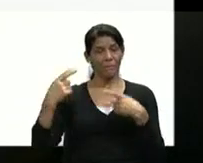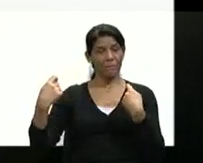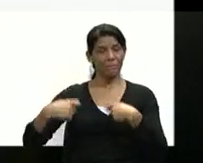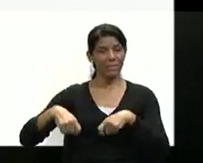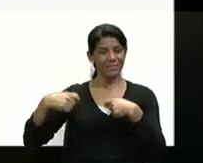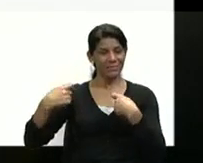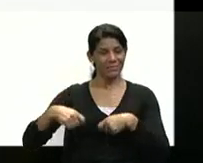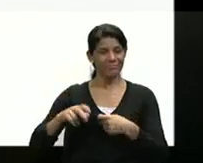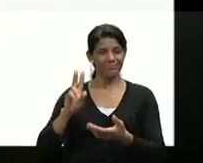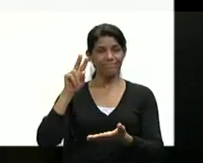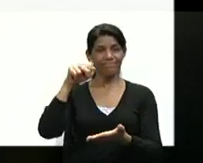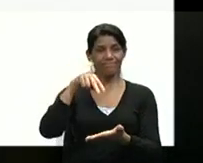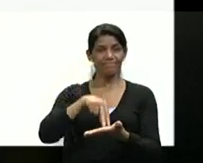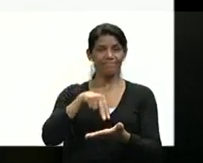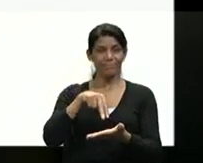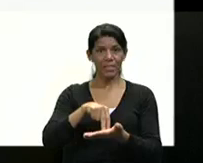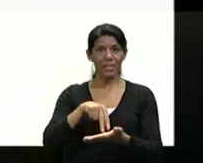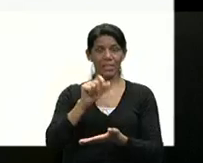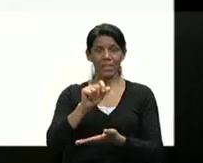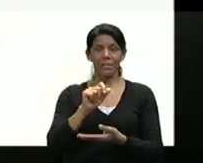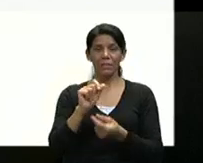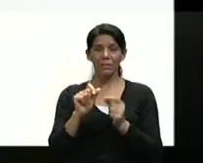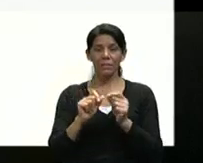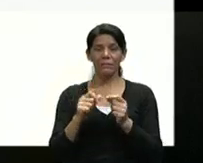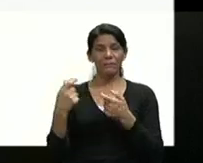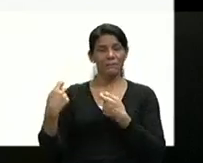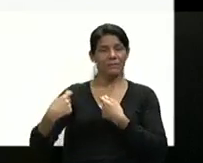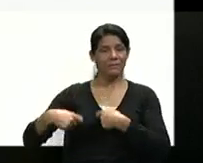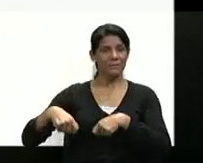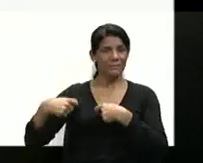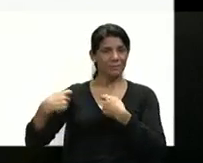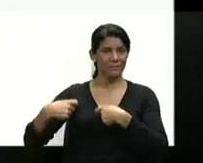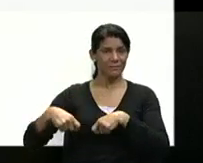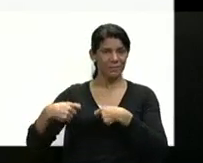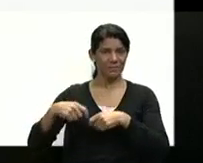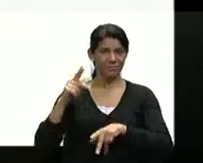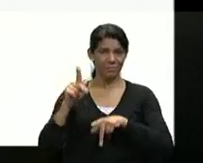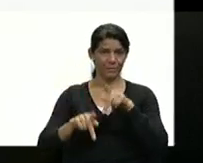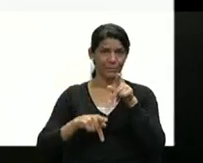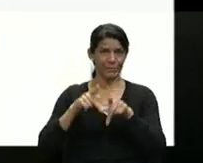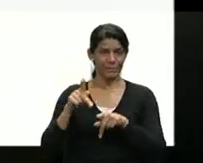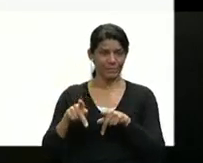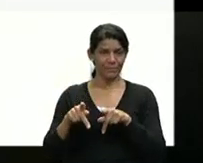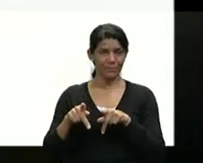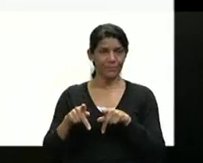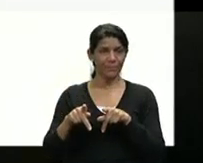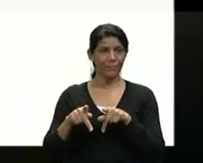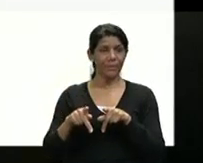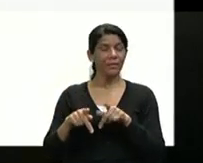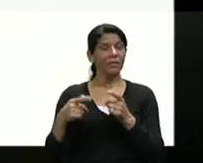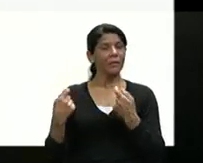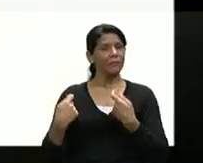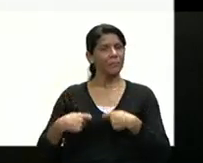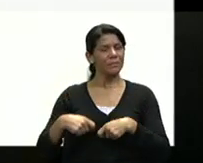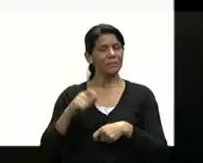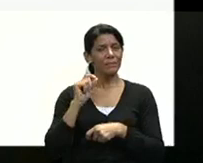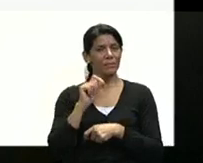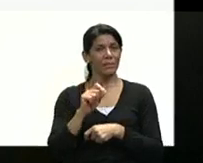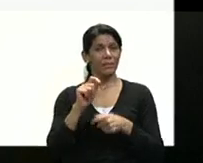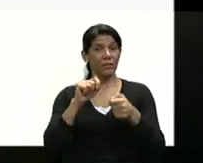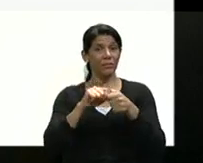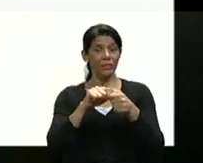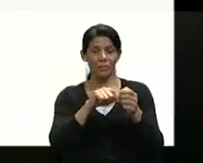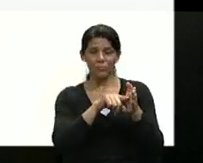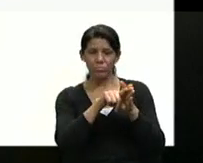precisam atuar frente às necessidades da população. Tá? Precisa ser feito